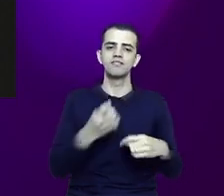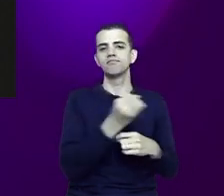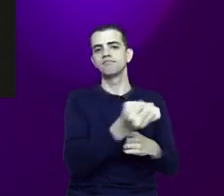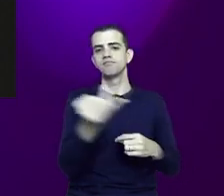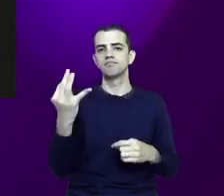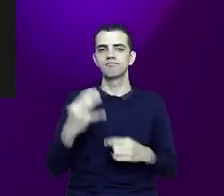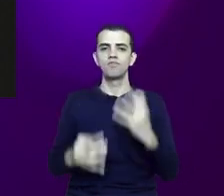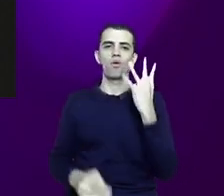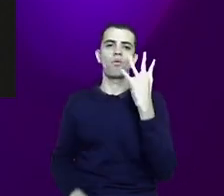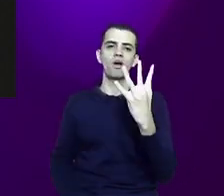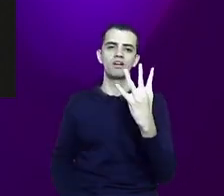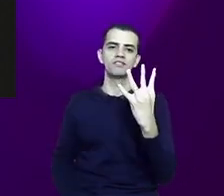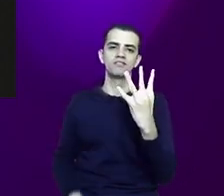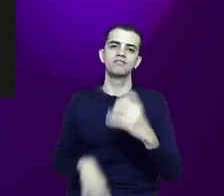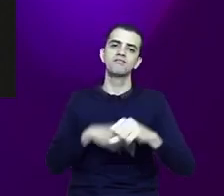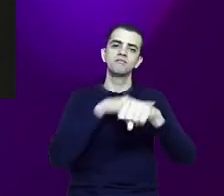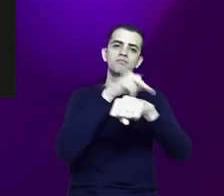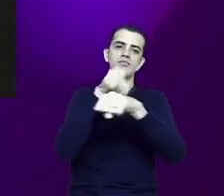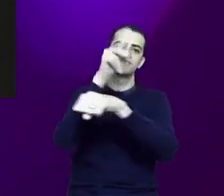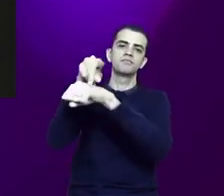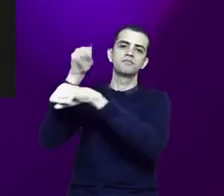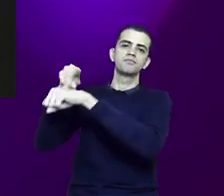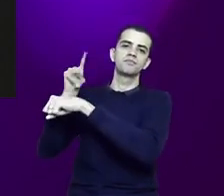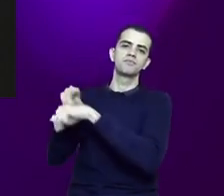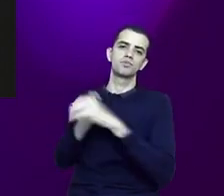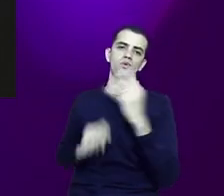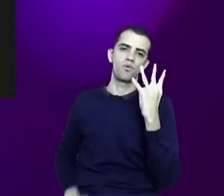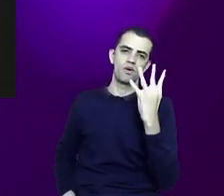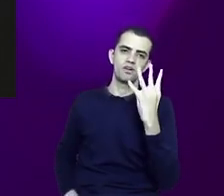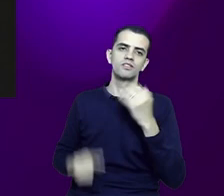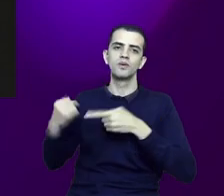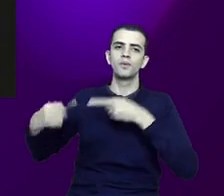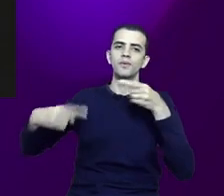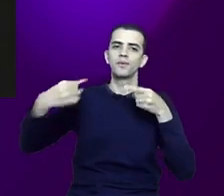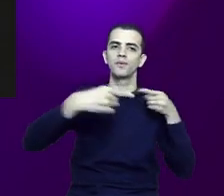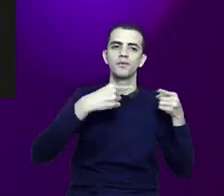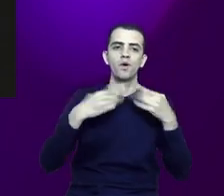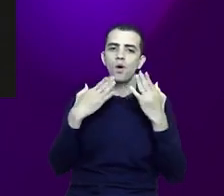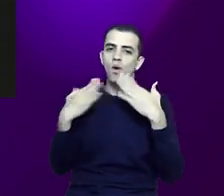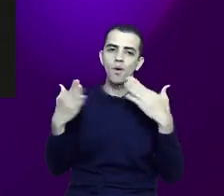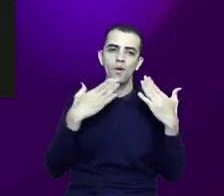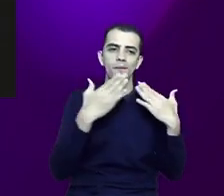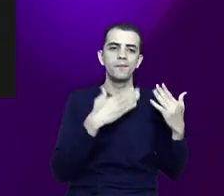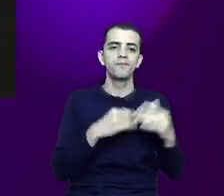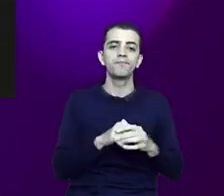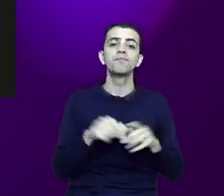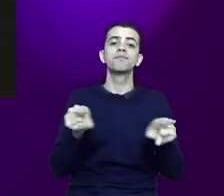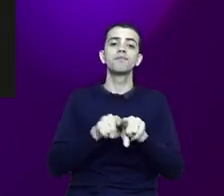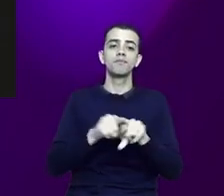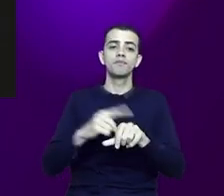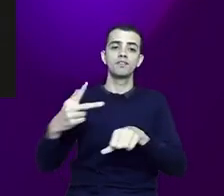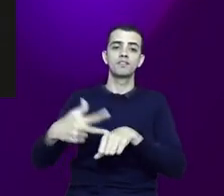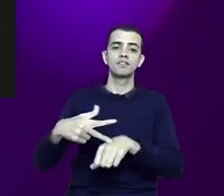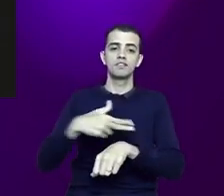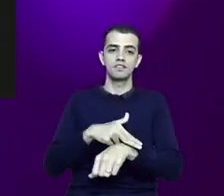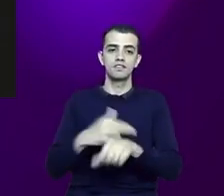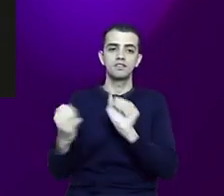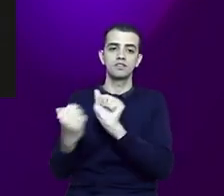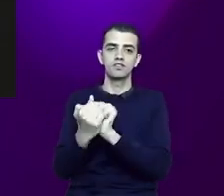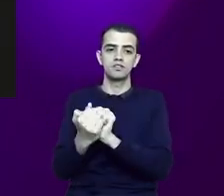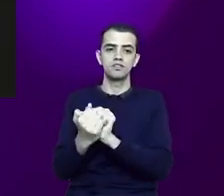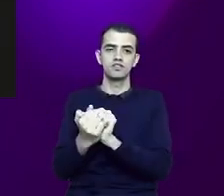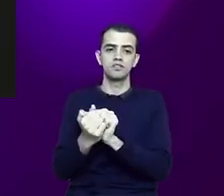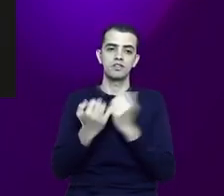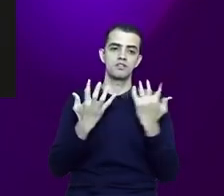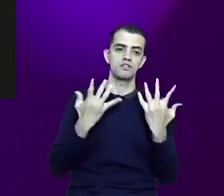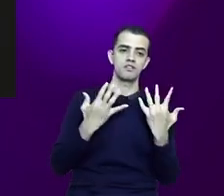4 colegas de várias partes do mundo, fazendo também uma discussão de prótese, e fazer a cirurgia, na verdade, a 2 mãos,